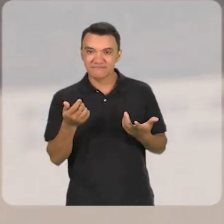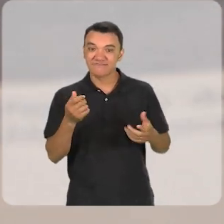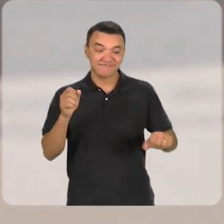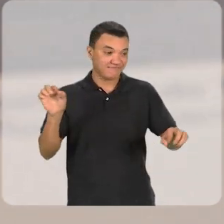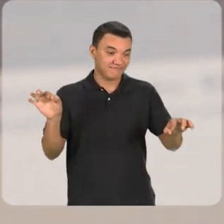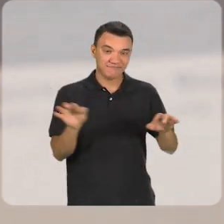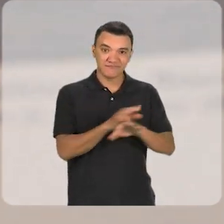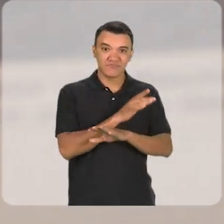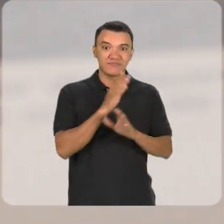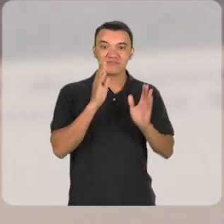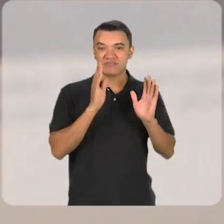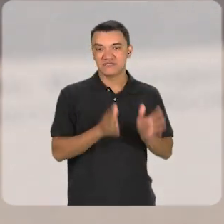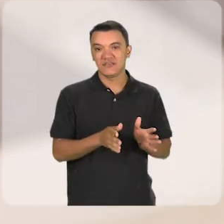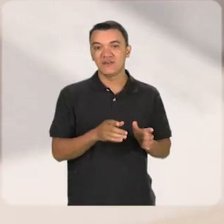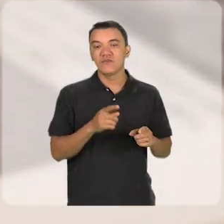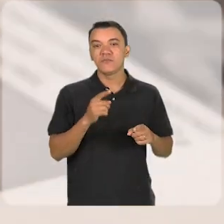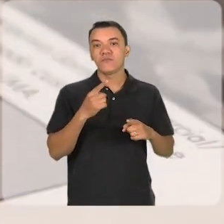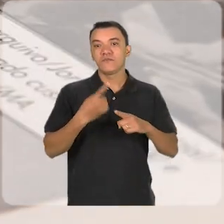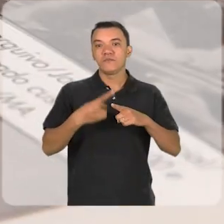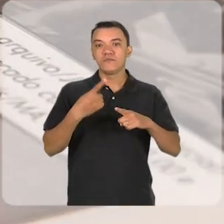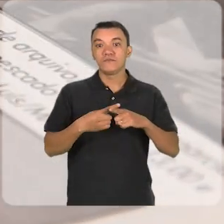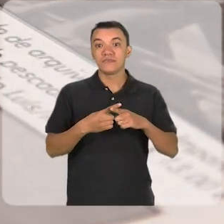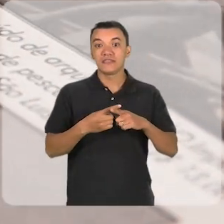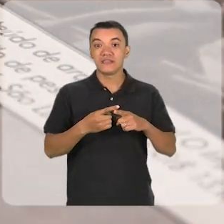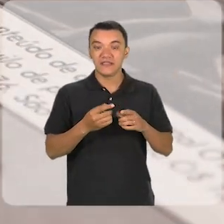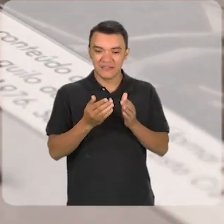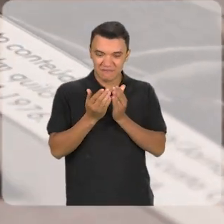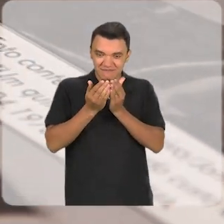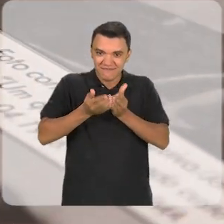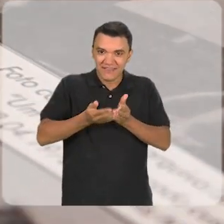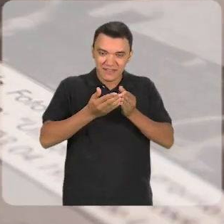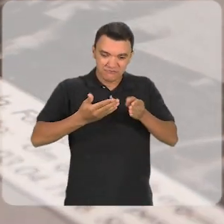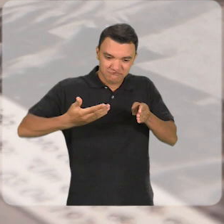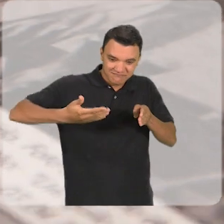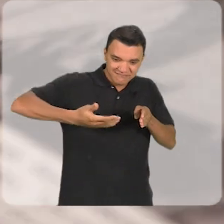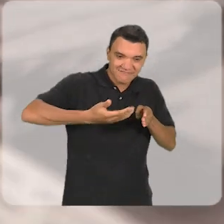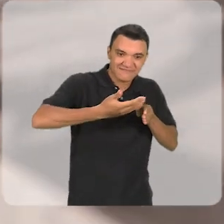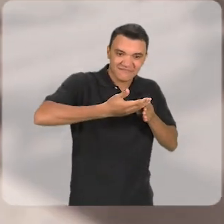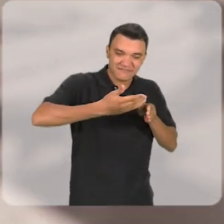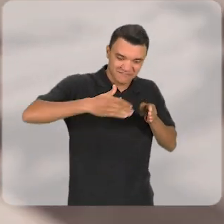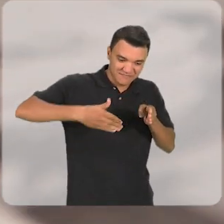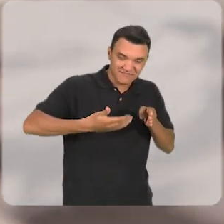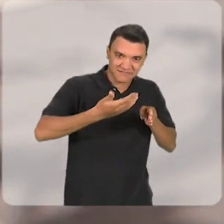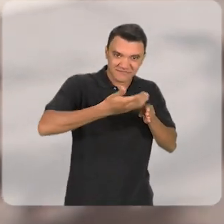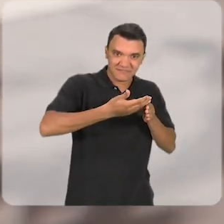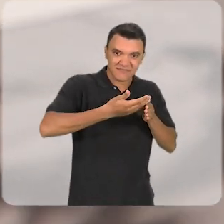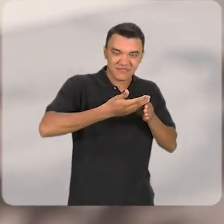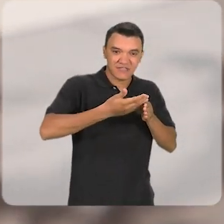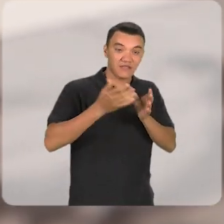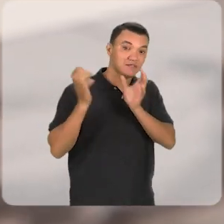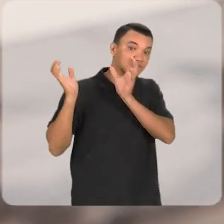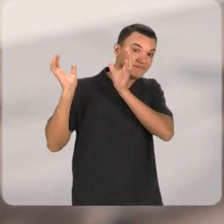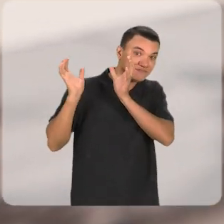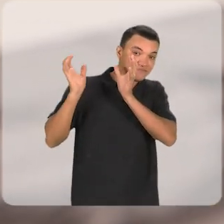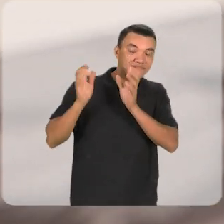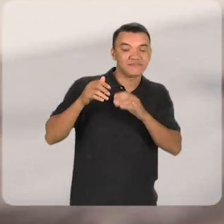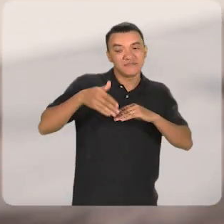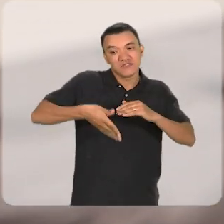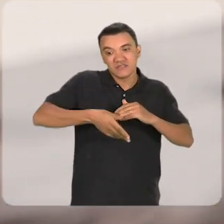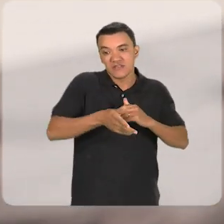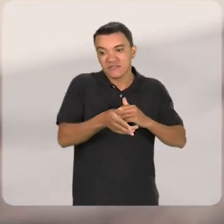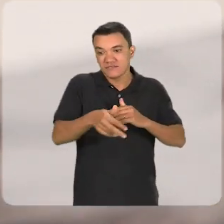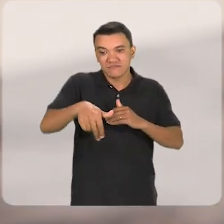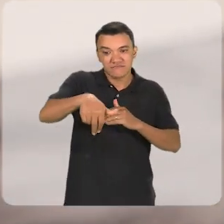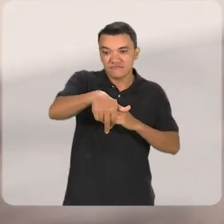ficavam os barcos ancorados, os próprios barcos dele ficavam ancorados e ele saiu com barcos para vender para as populações aqui no centro de